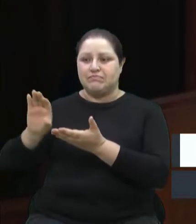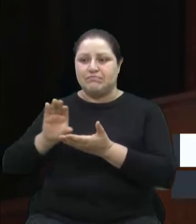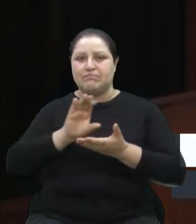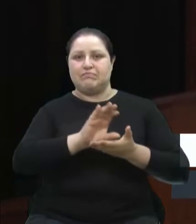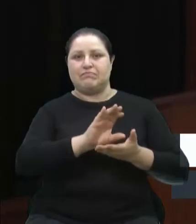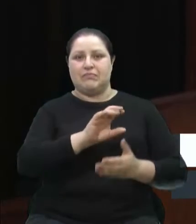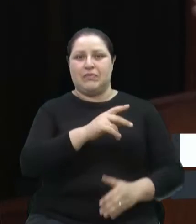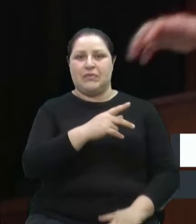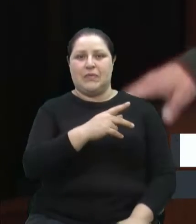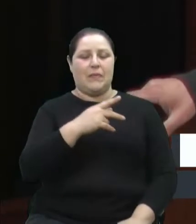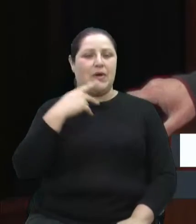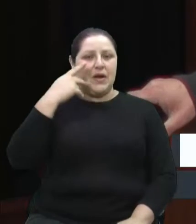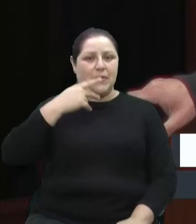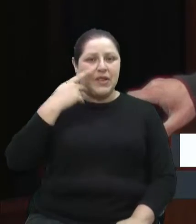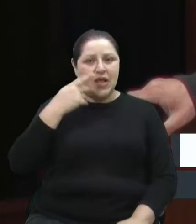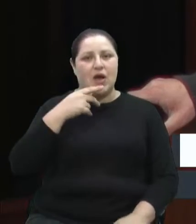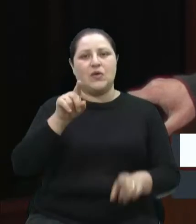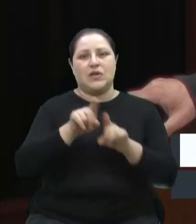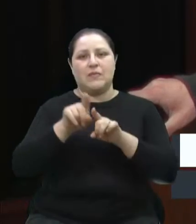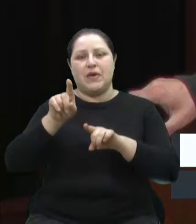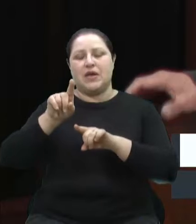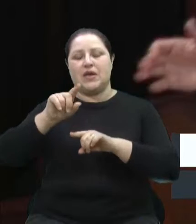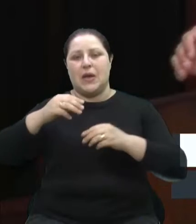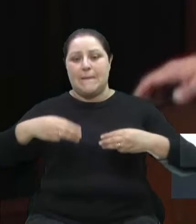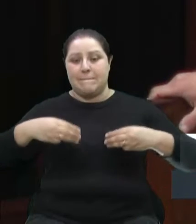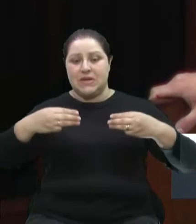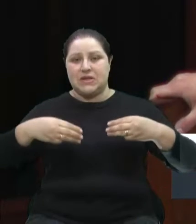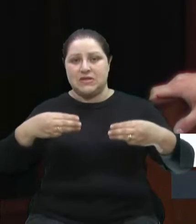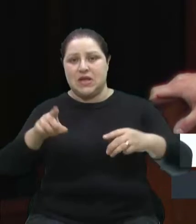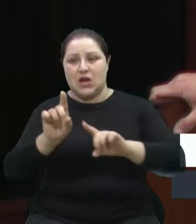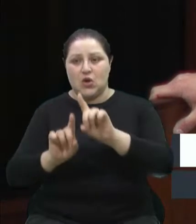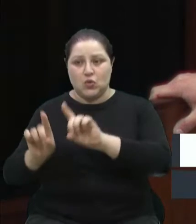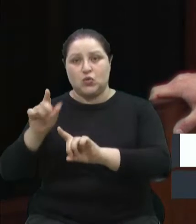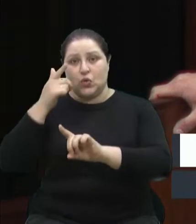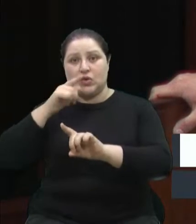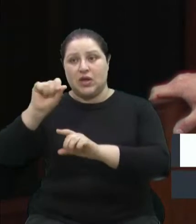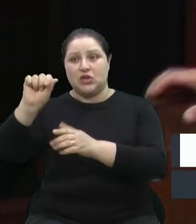os recursos de alguns ministérios que vêm para o nosso